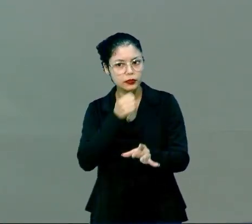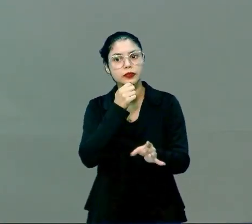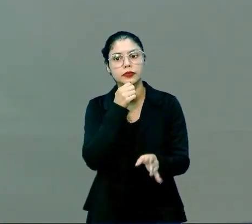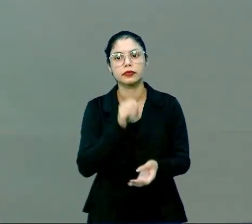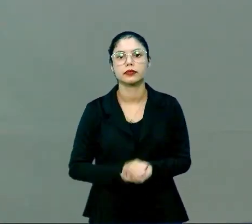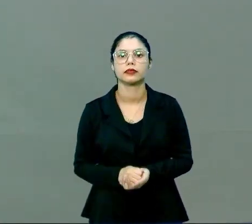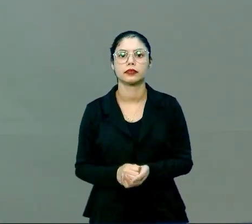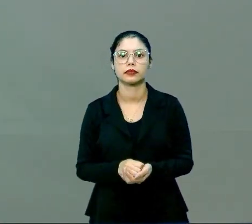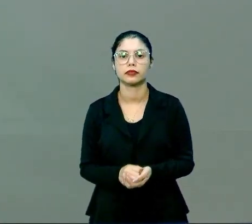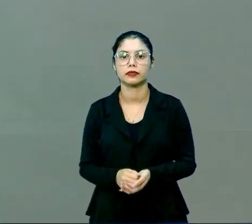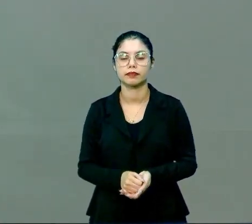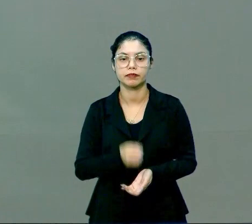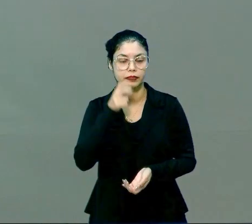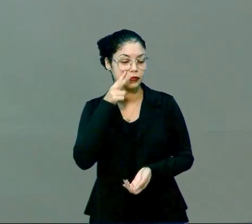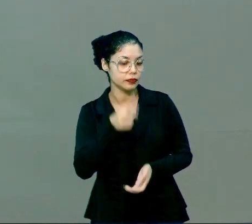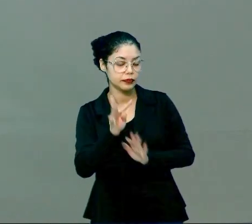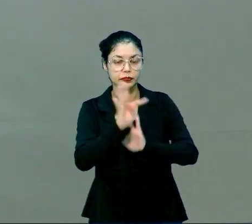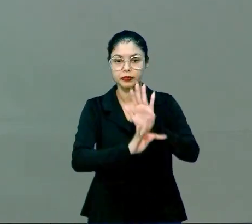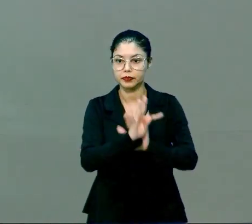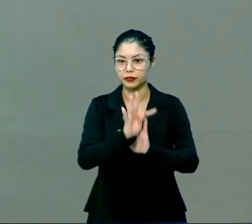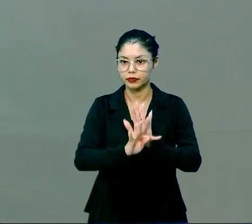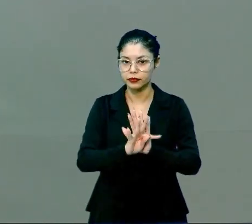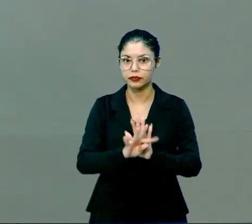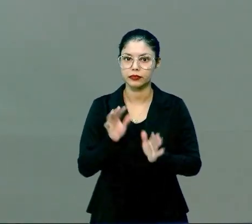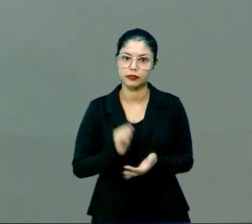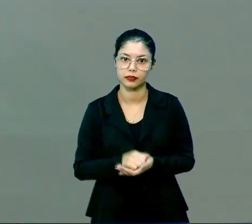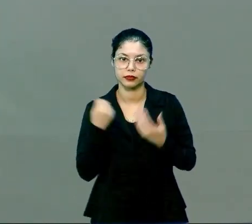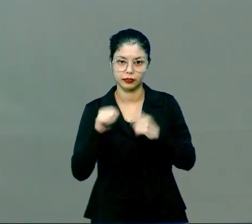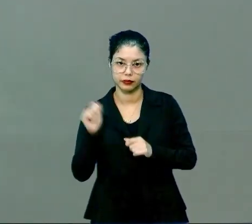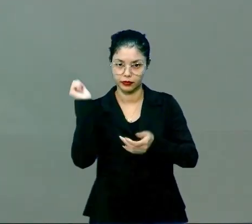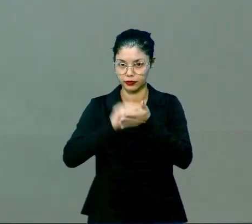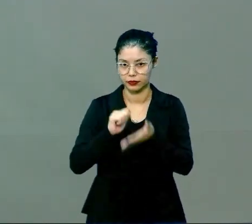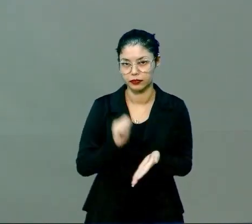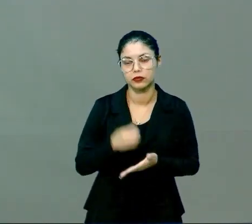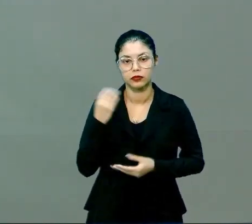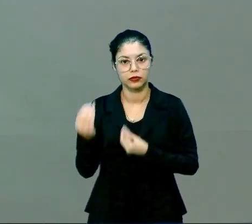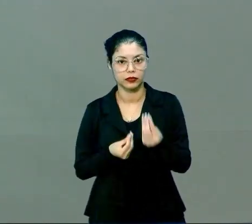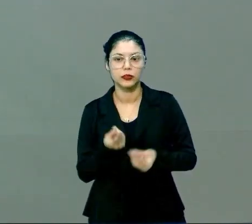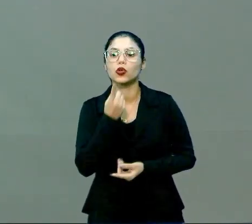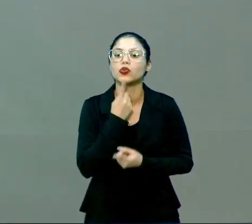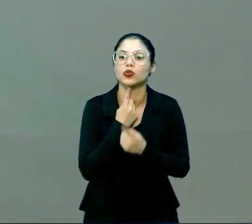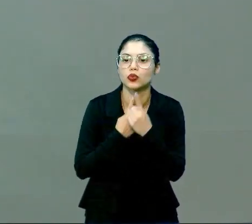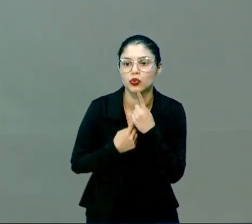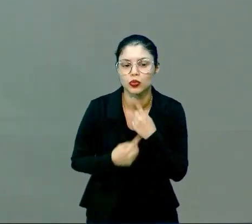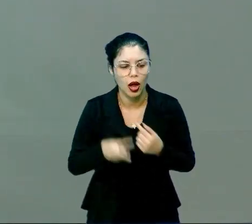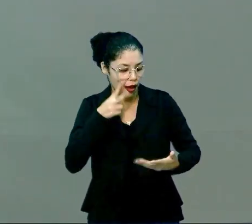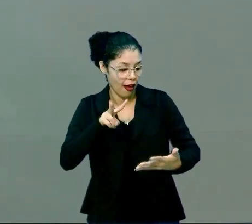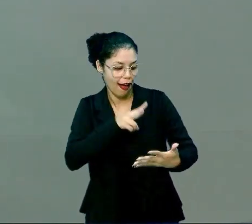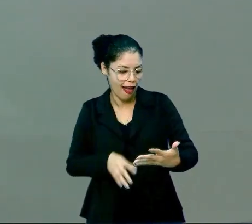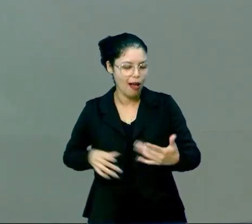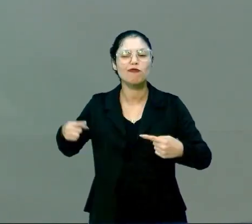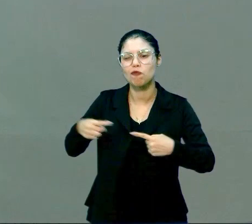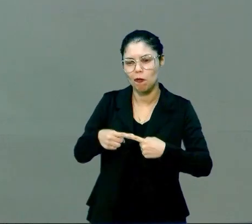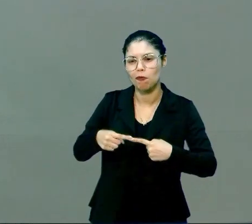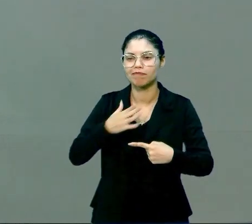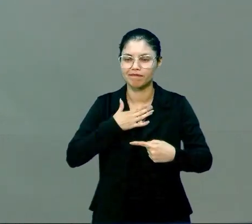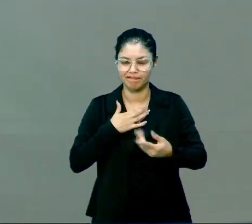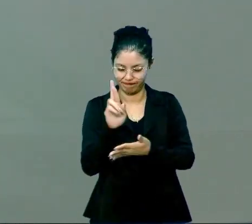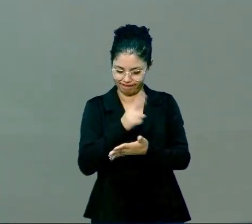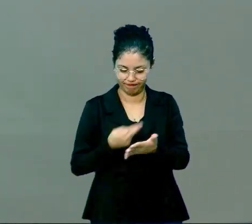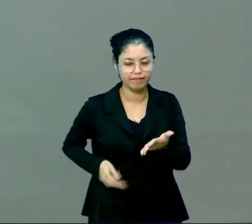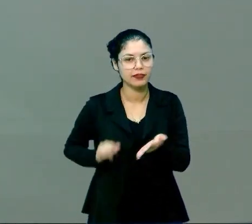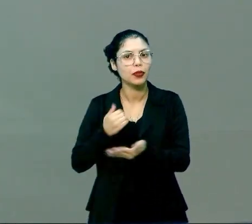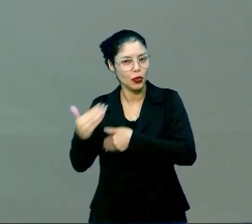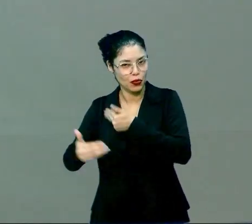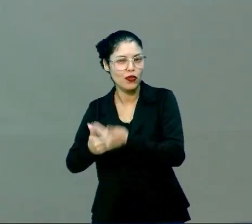tem que ser um texto atrativo, convincente. Eu preciso escrever de tal modo que a pessoa que está lendo, ela concorde comigo. Então,